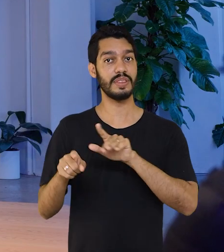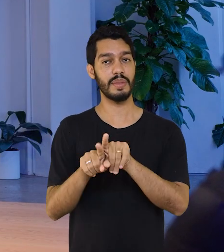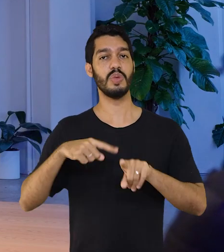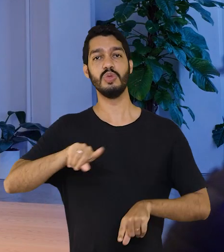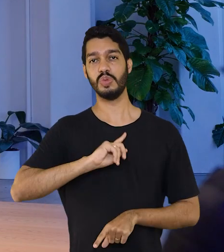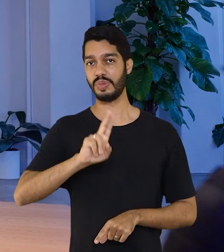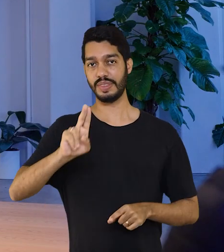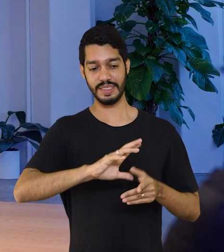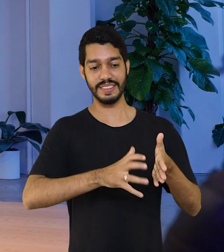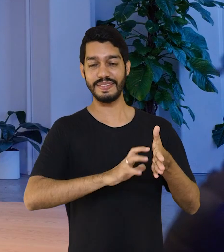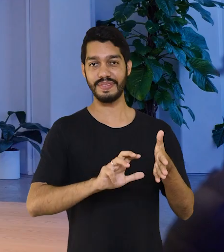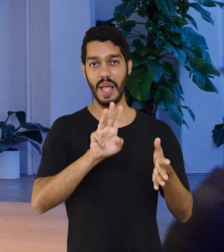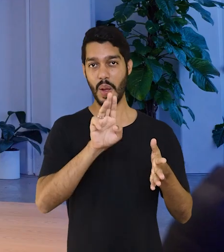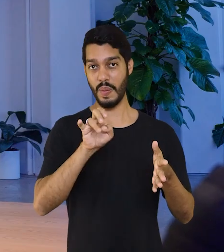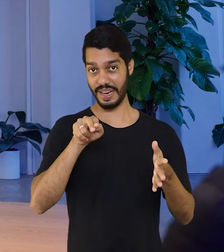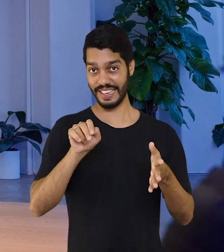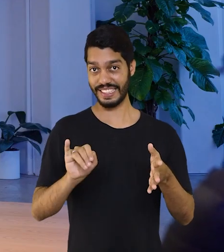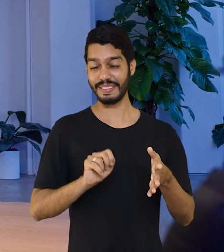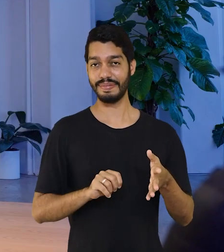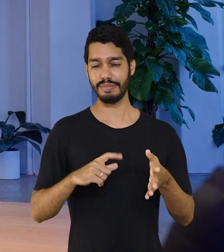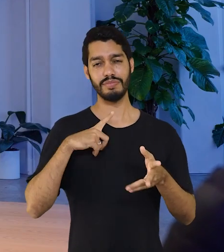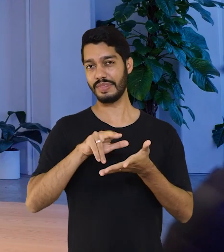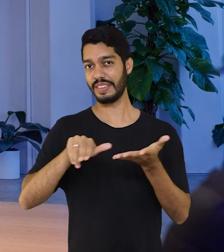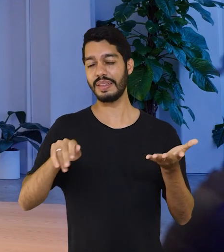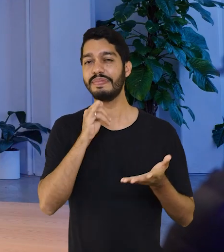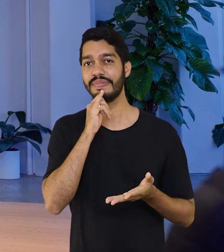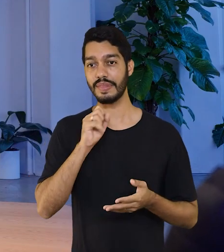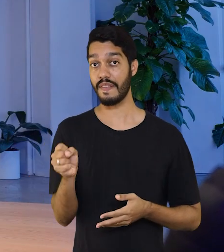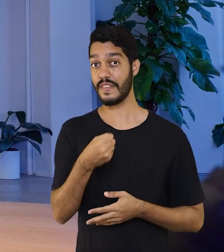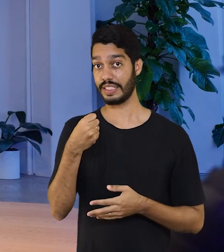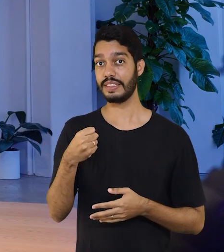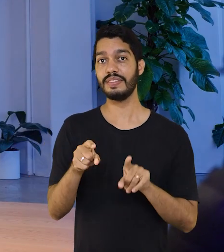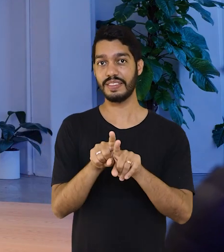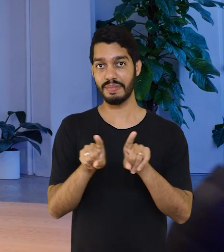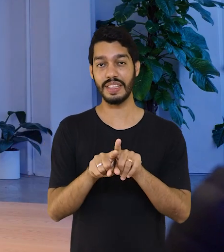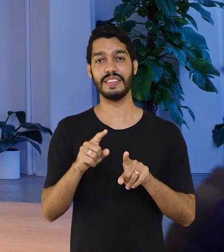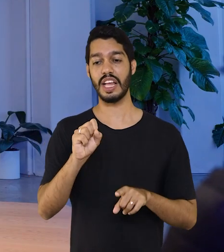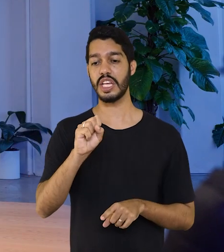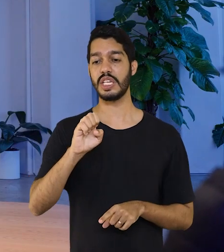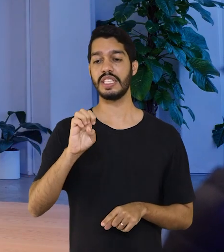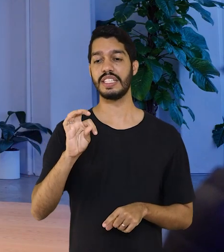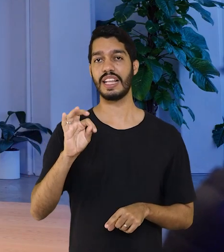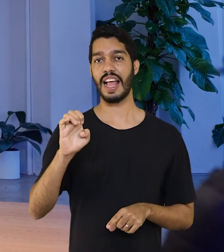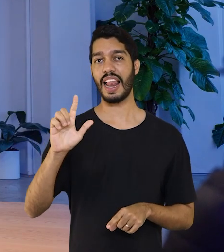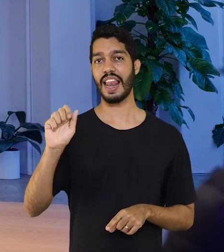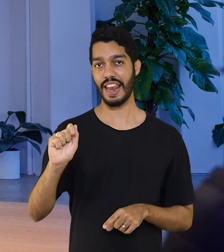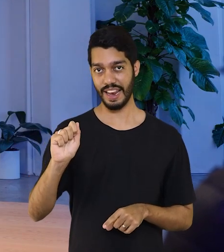com os dados da Winning. Aí tem várias histórias. Vocês vão ver que recentemente Stella Artois começou a entrar no mundo do